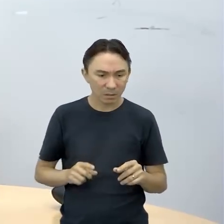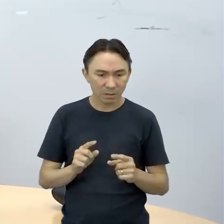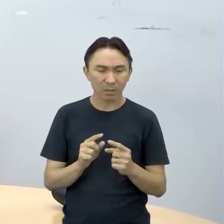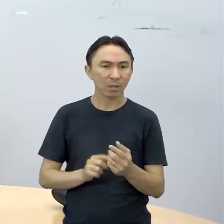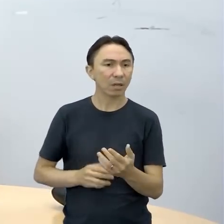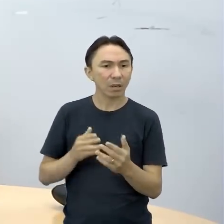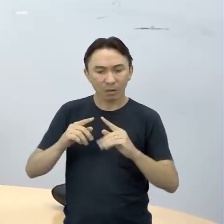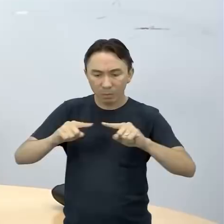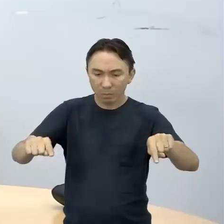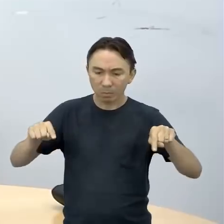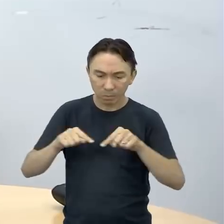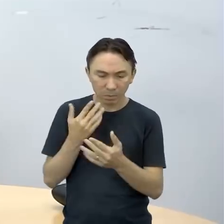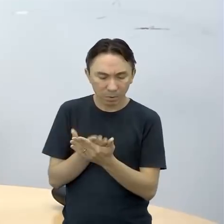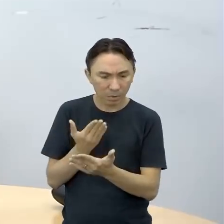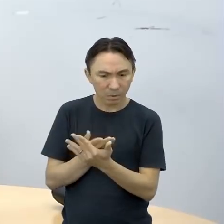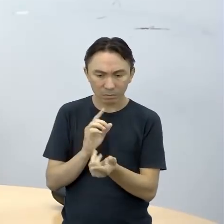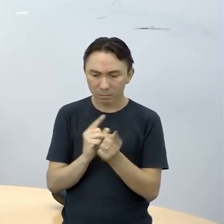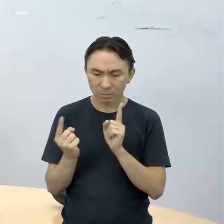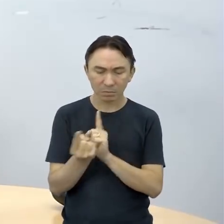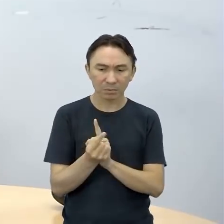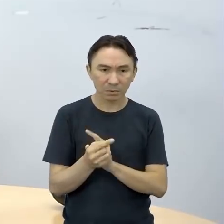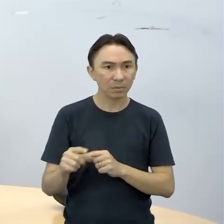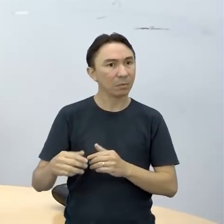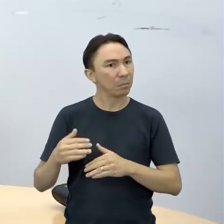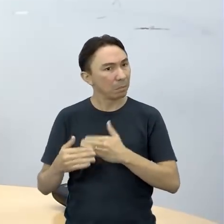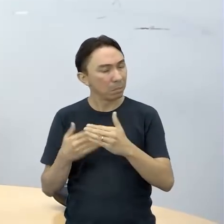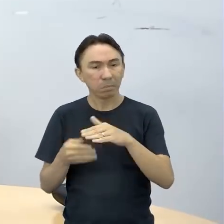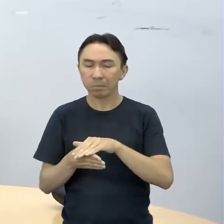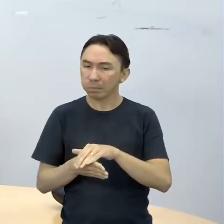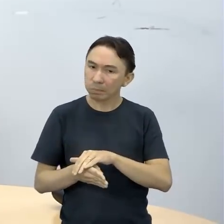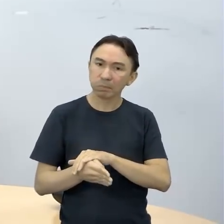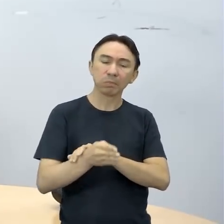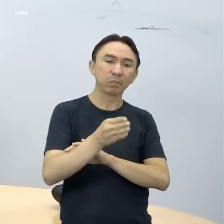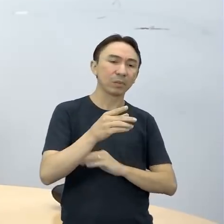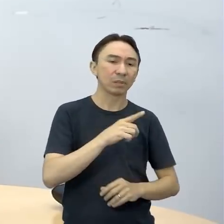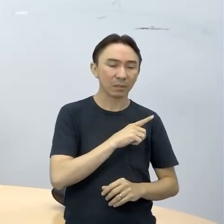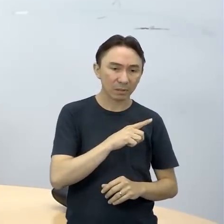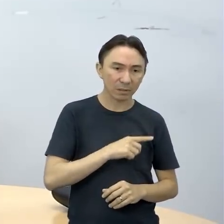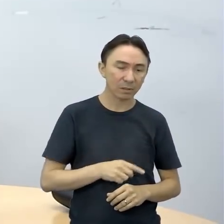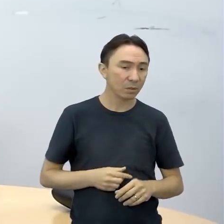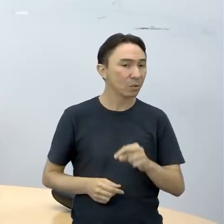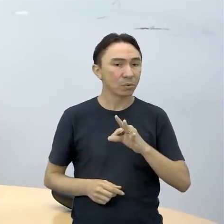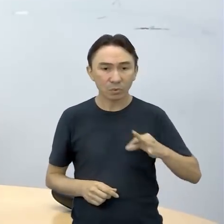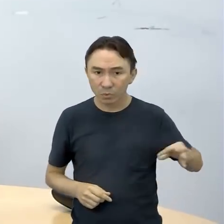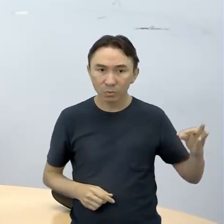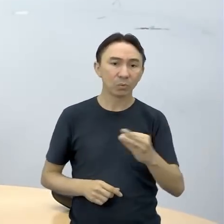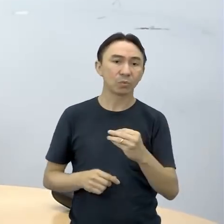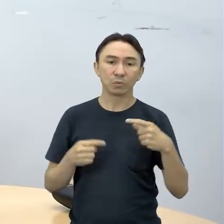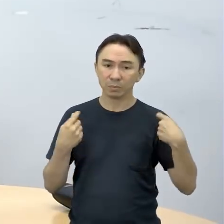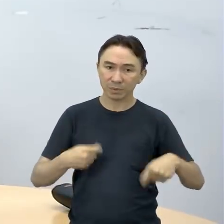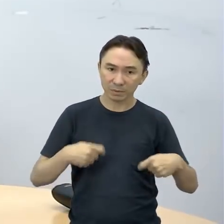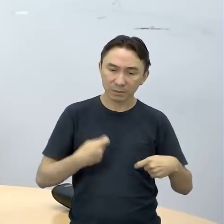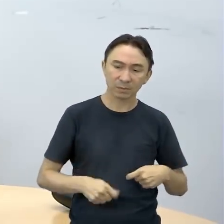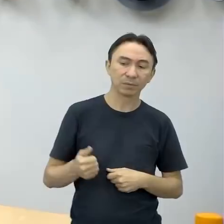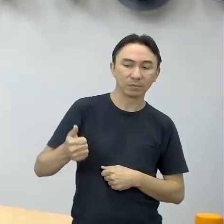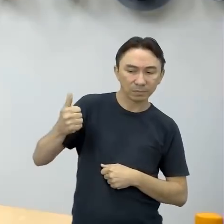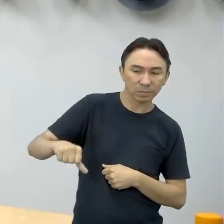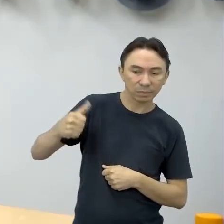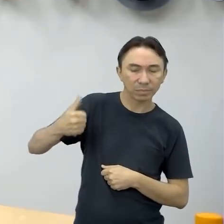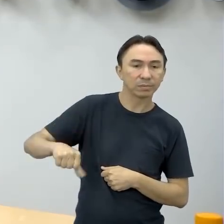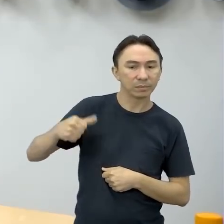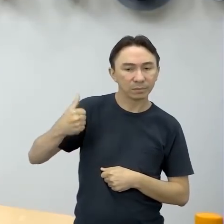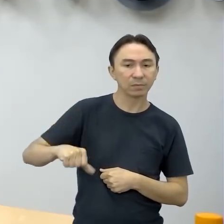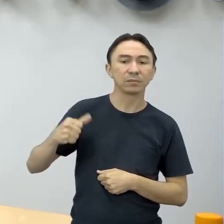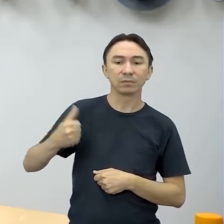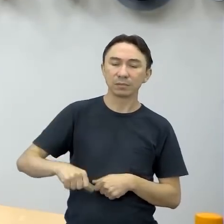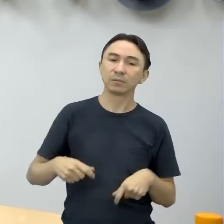tudo isso pode e deve ser levado em conta no processo de avaliação, né, Marcos? Sim. Todo começo é difícil, é